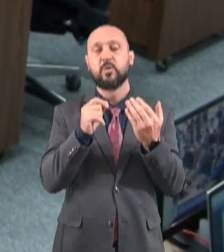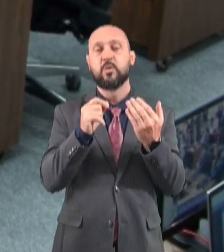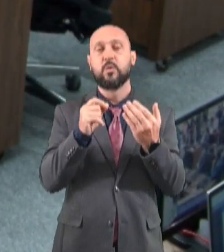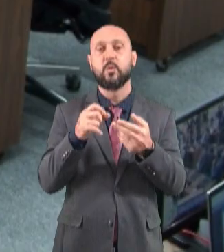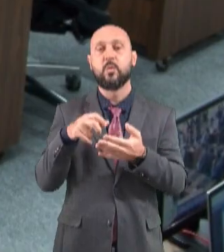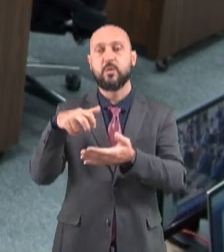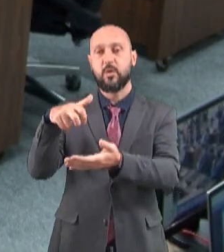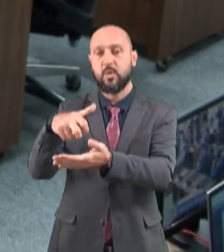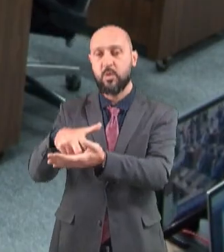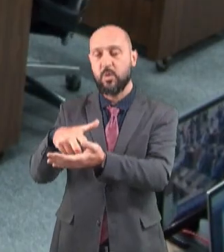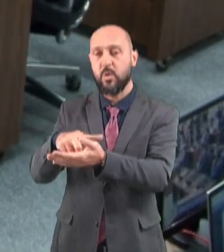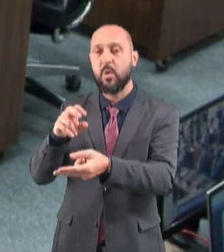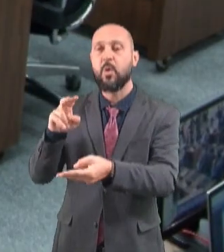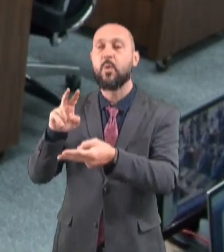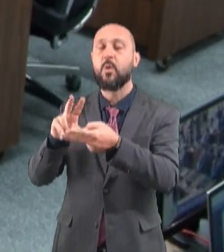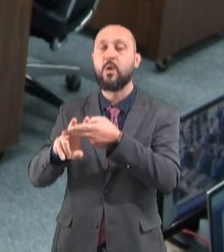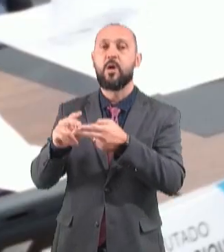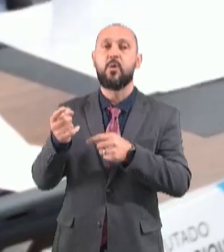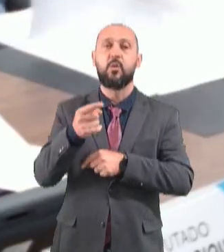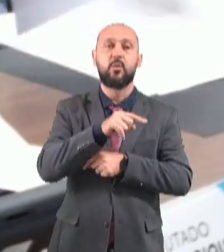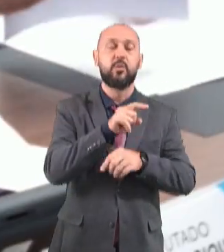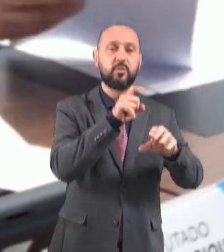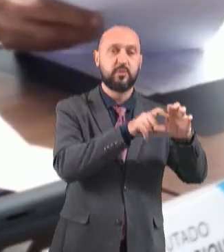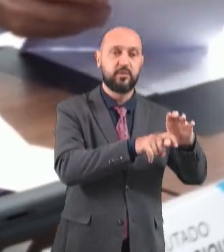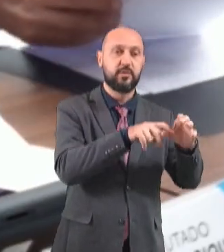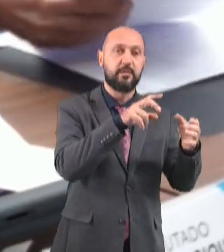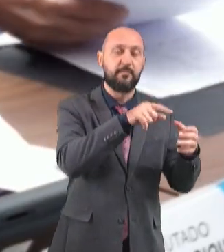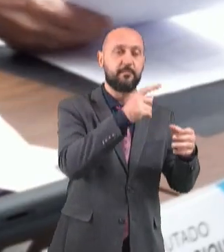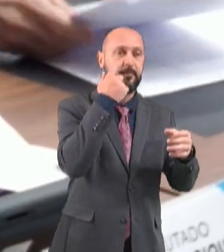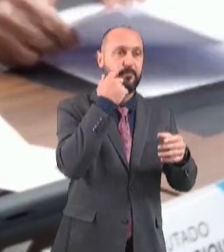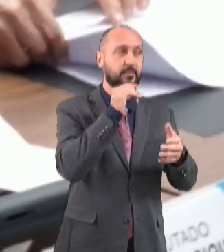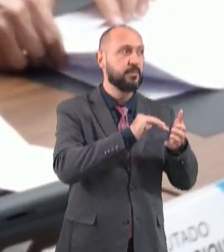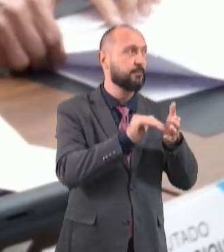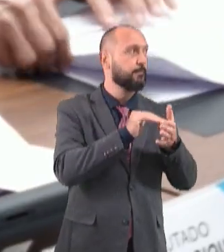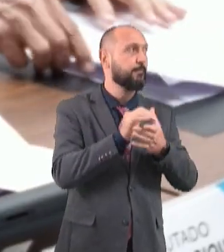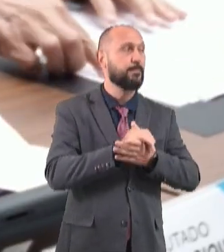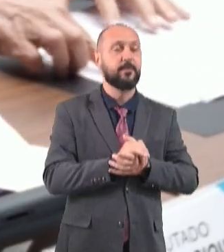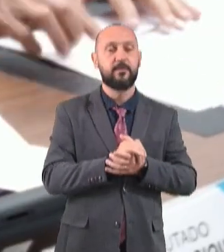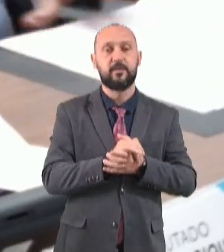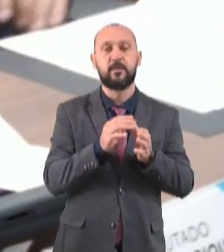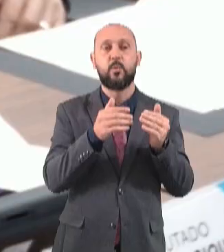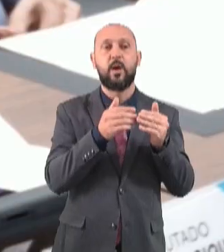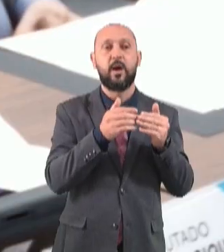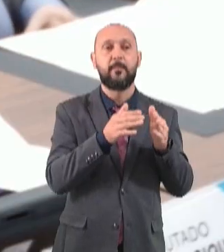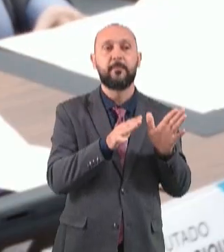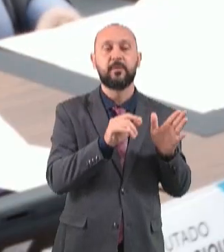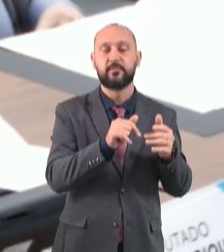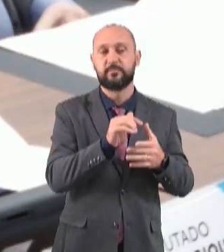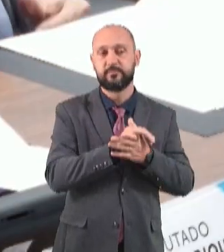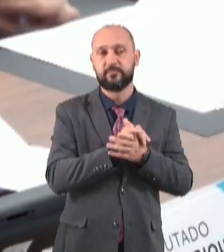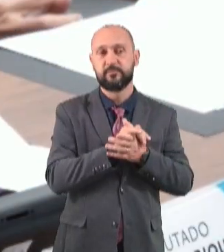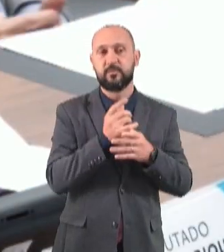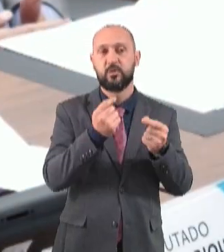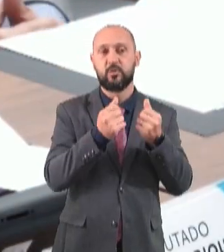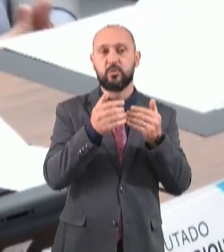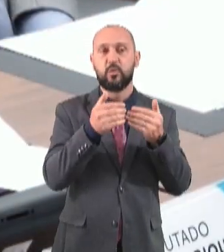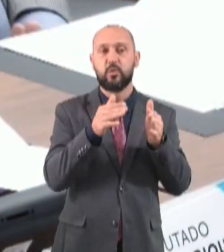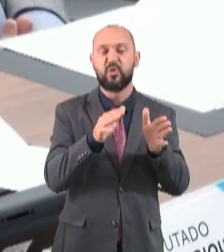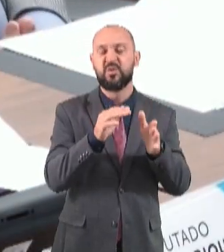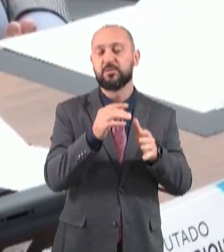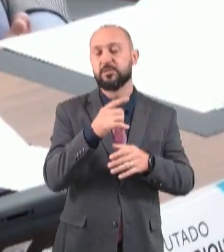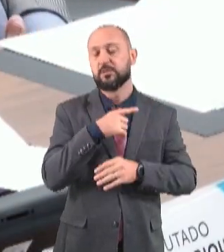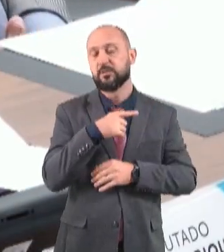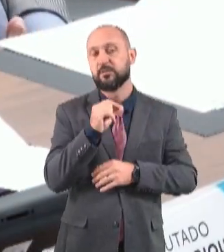condenado quanto mais com um devedor quanto mais para a Secretaria de Fazenda e abrir um financiamento